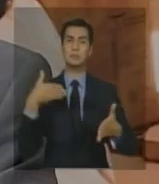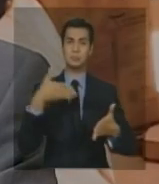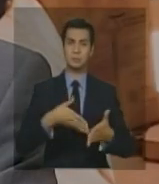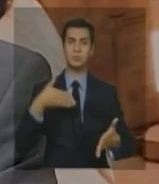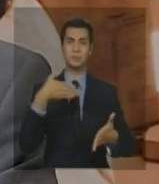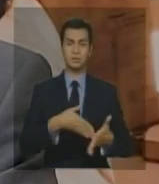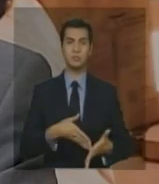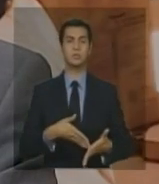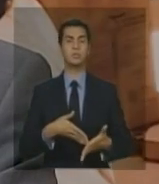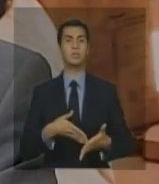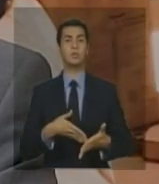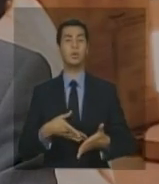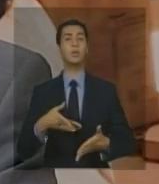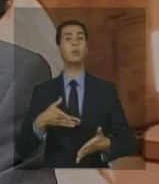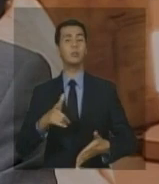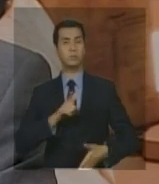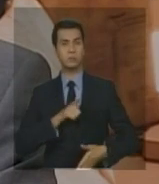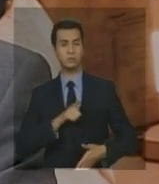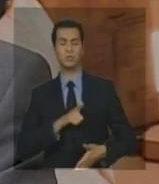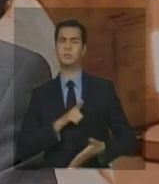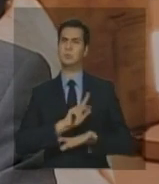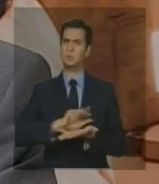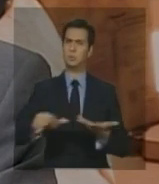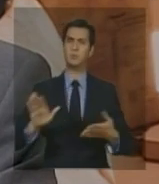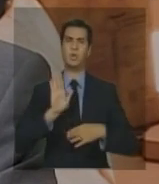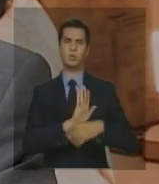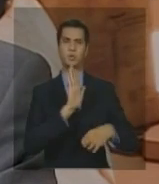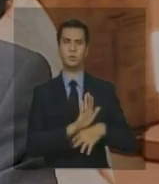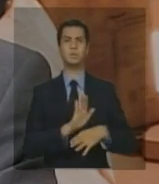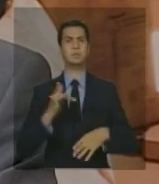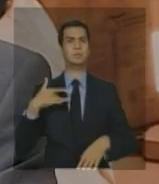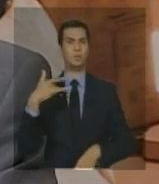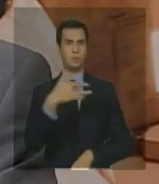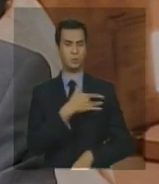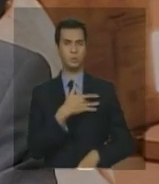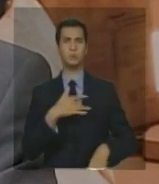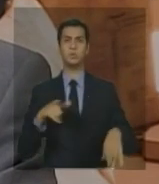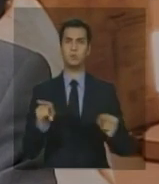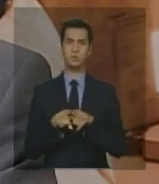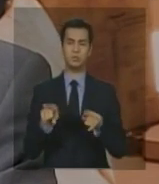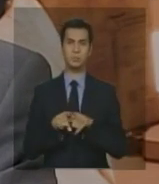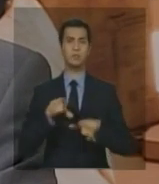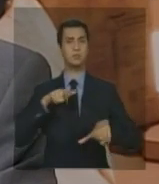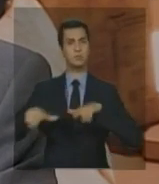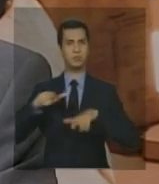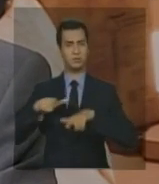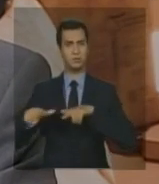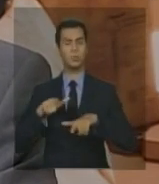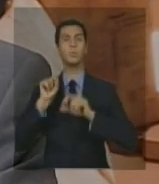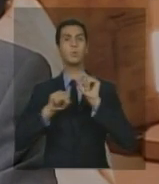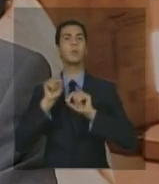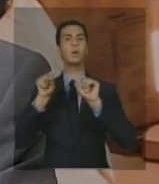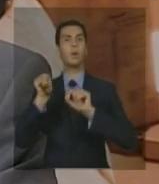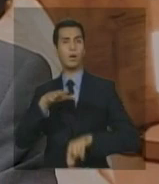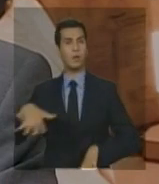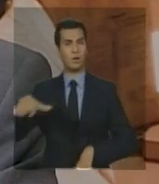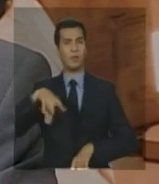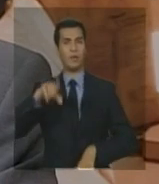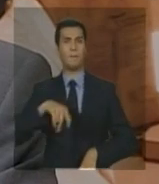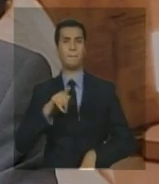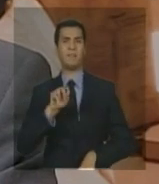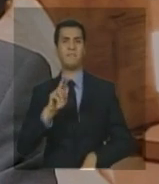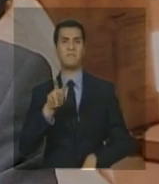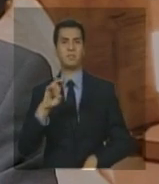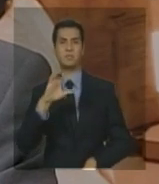ele inclusive traz todo o suporte na área de saúde, inclusive trabalhando no que se refere à prevenção